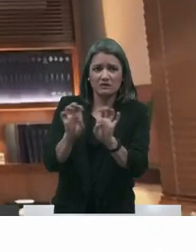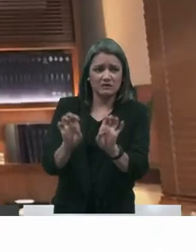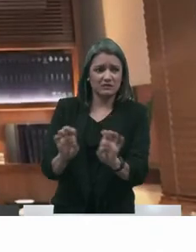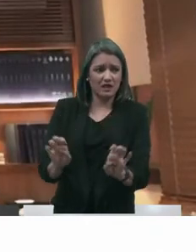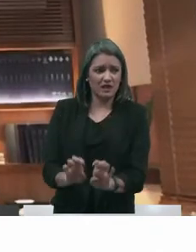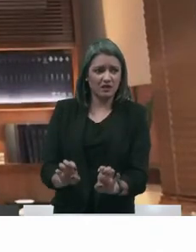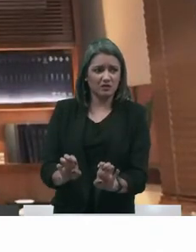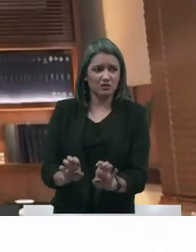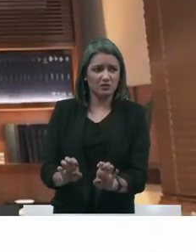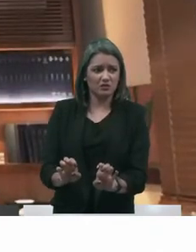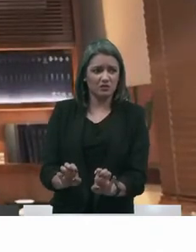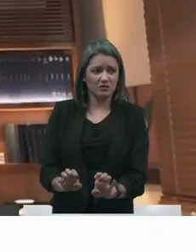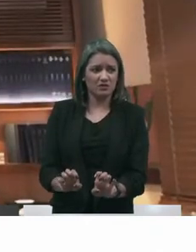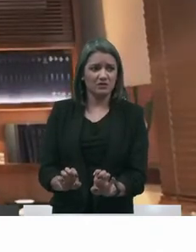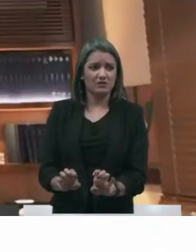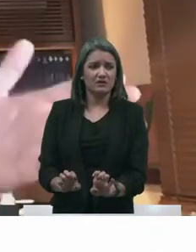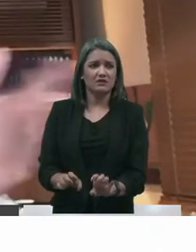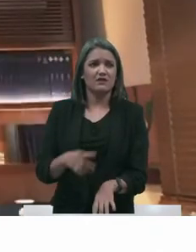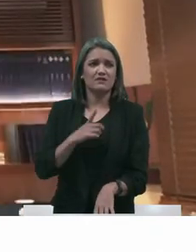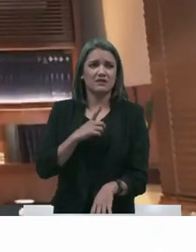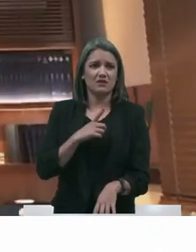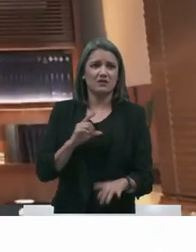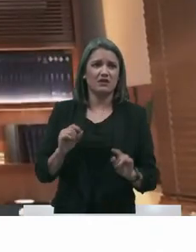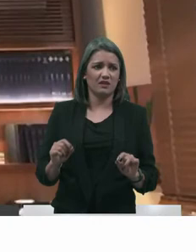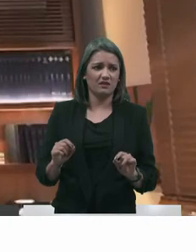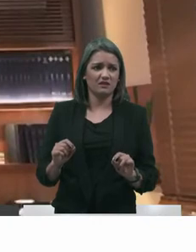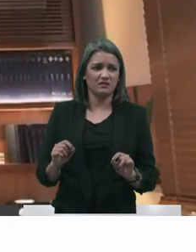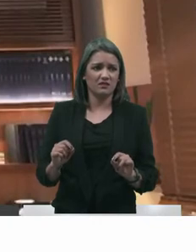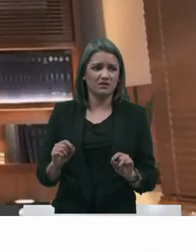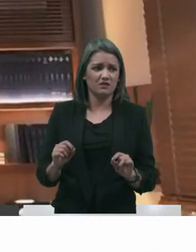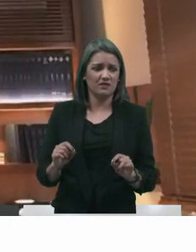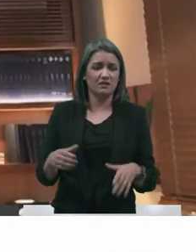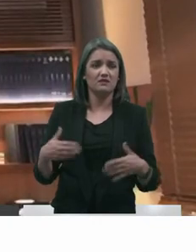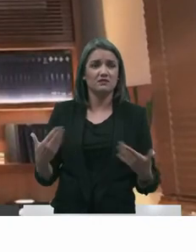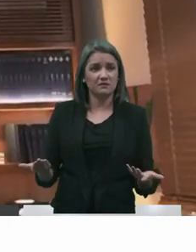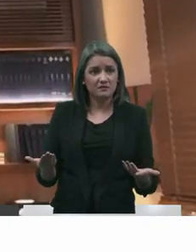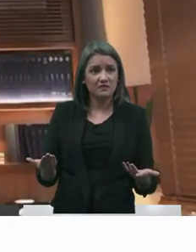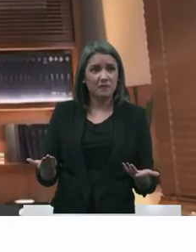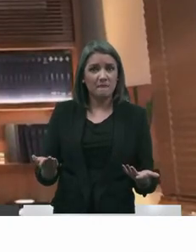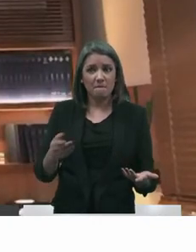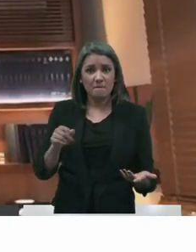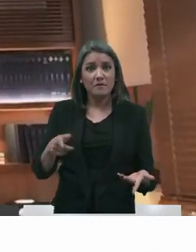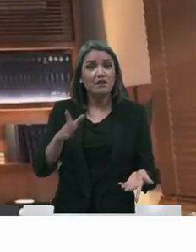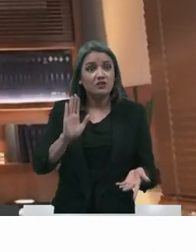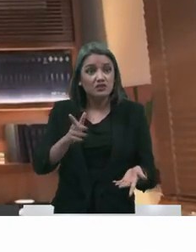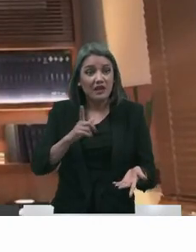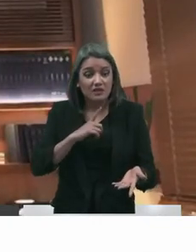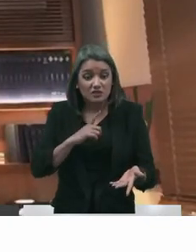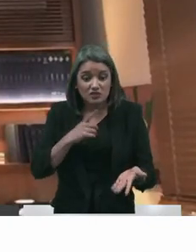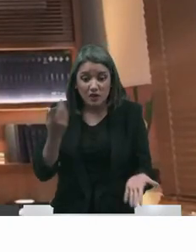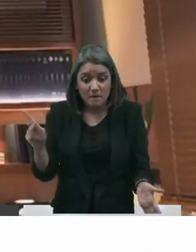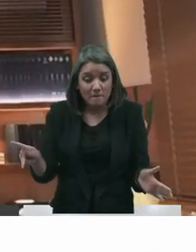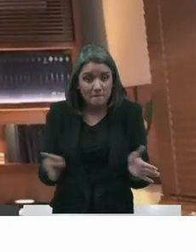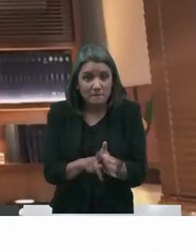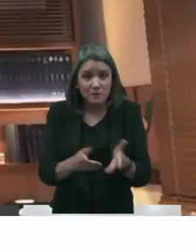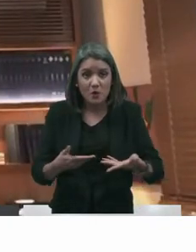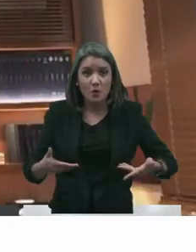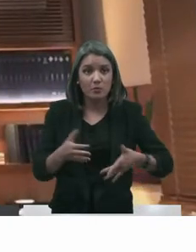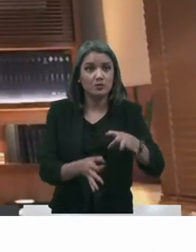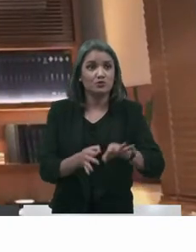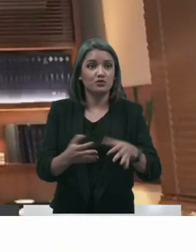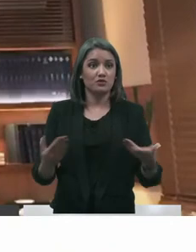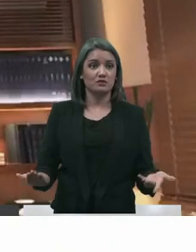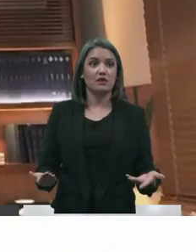do tribunal que sequer estava inventariado? Sequer estava inventariado. O fato é que um